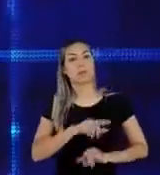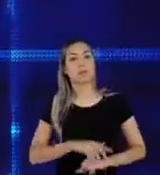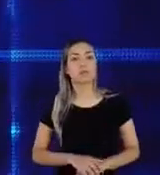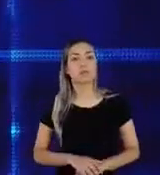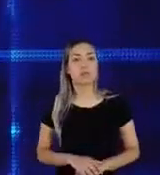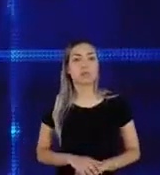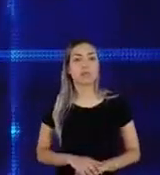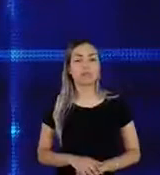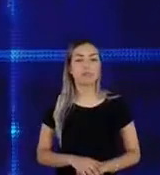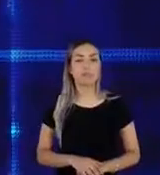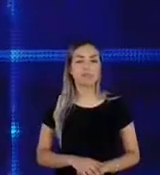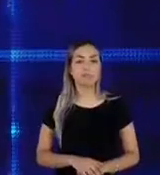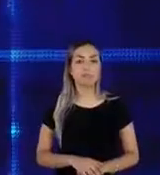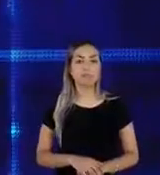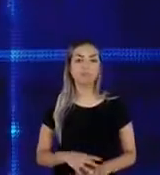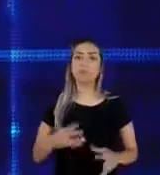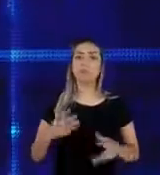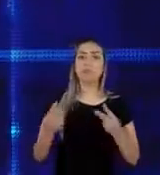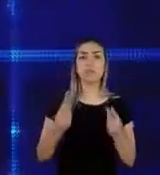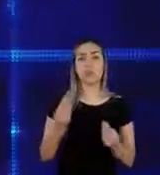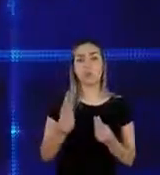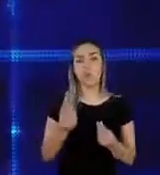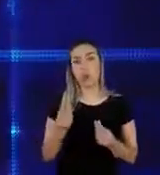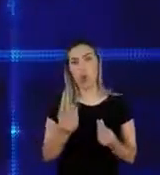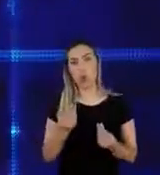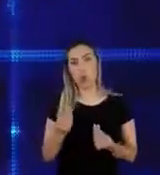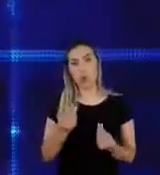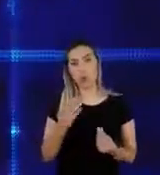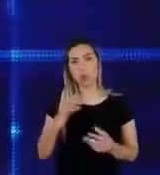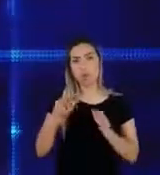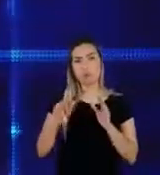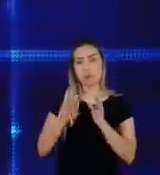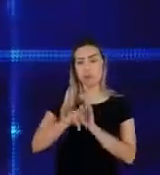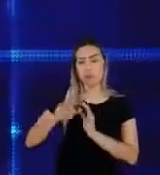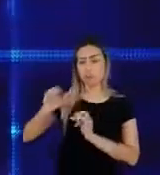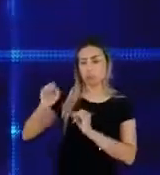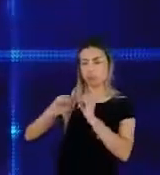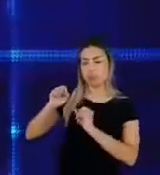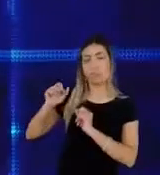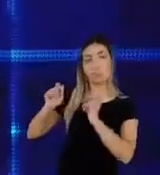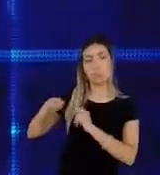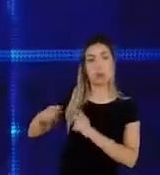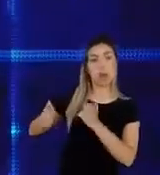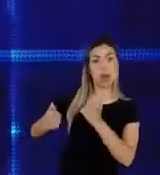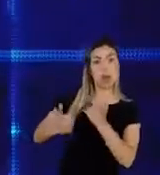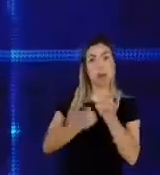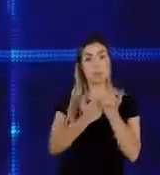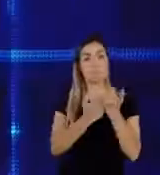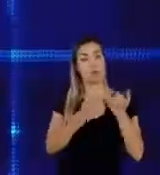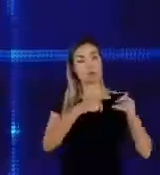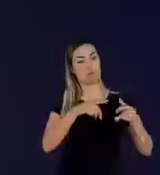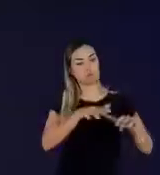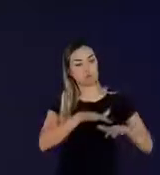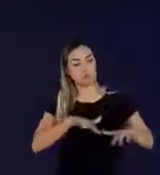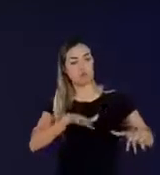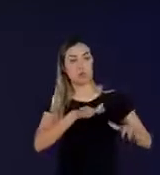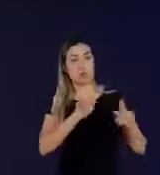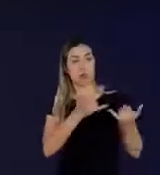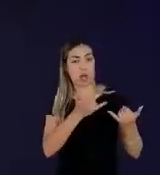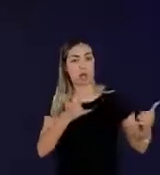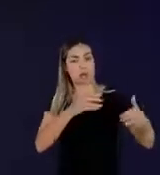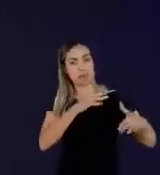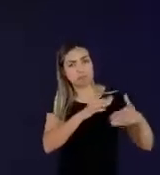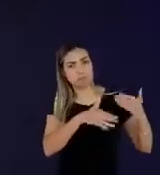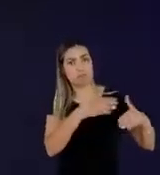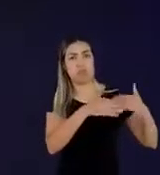né, ICTs e indústrias podem contribuir para o desenvolvimento do setor elétrico e como esse programa